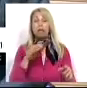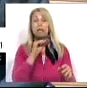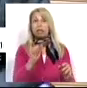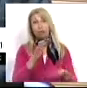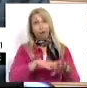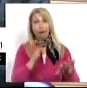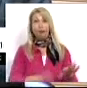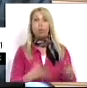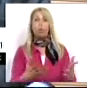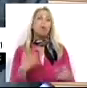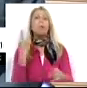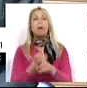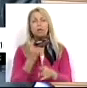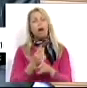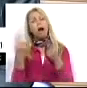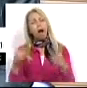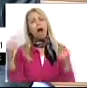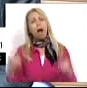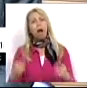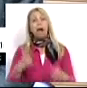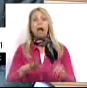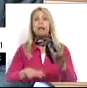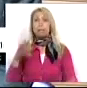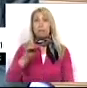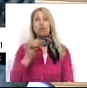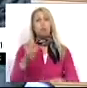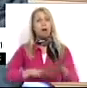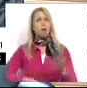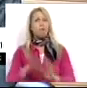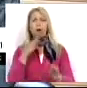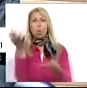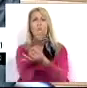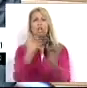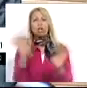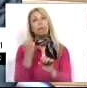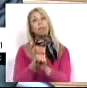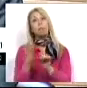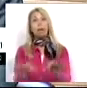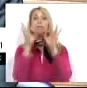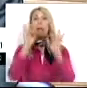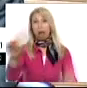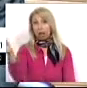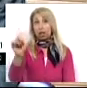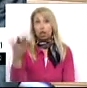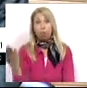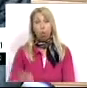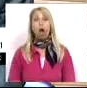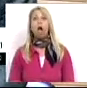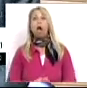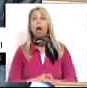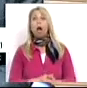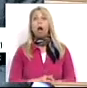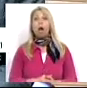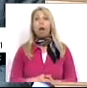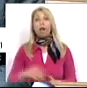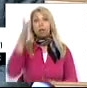tudo, há ainda Assembleias Distritais que continuam a desenvolver um excelente trabalho, como seja a Assembleia Distrital de Lisboa, como seja a Assembleia